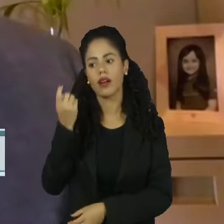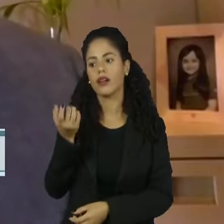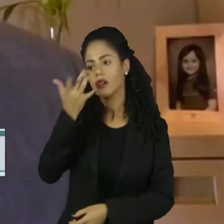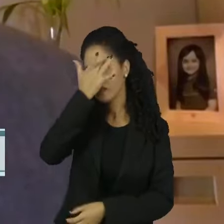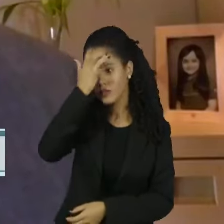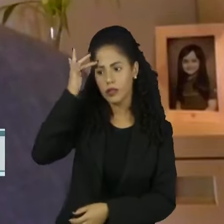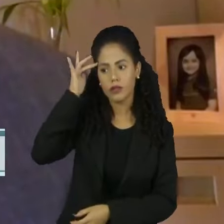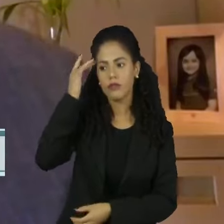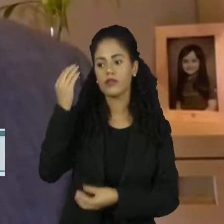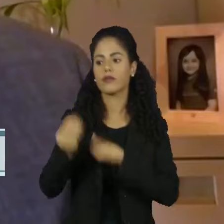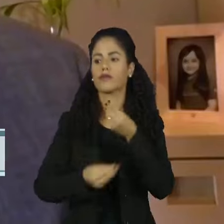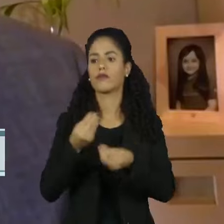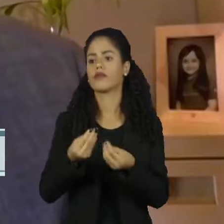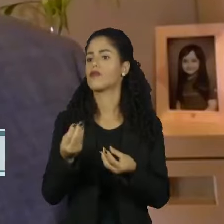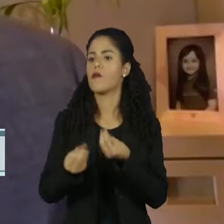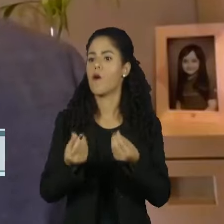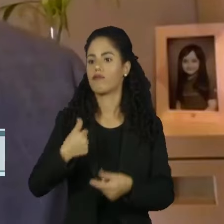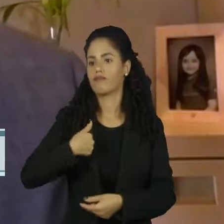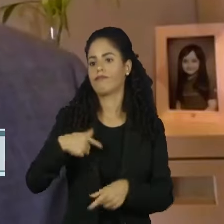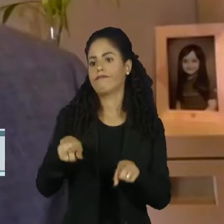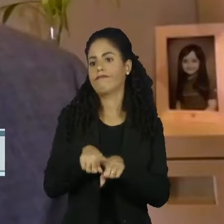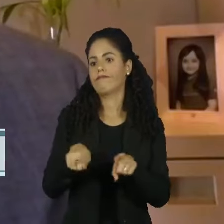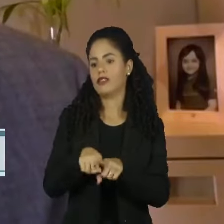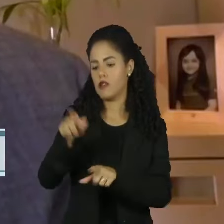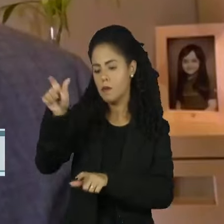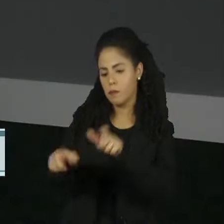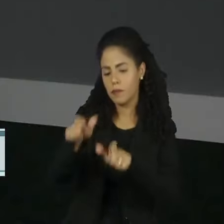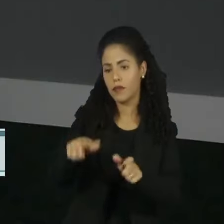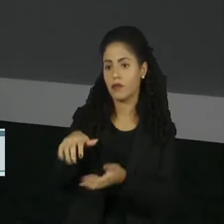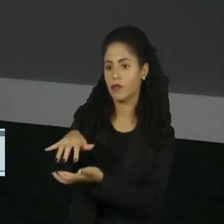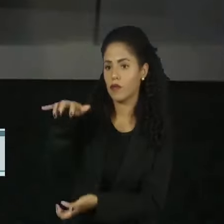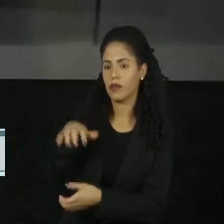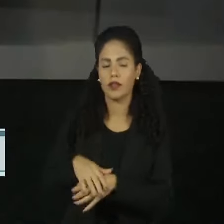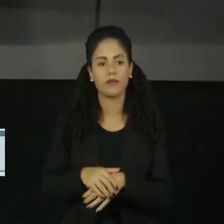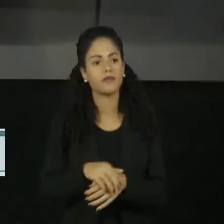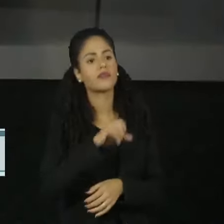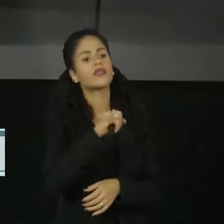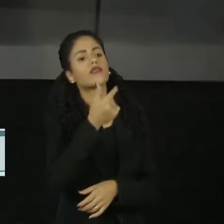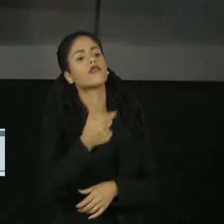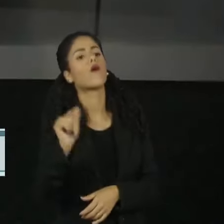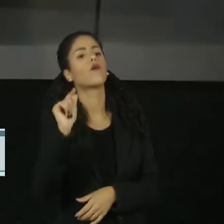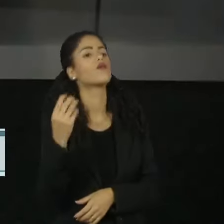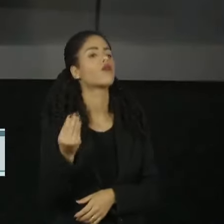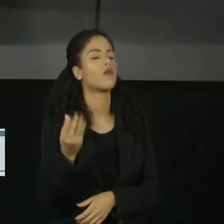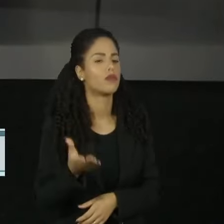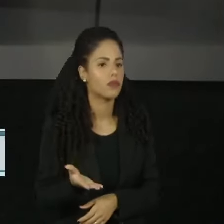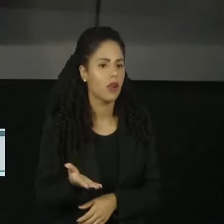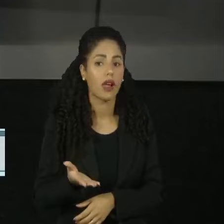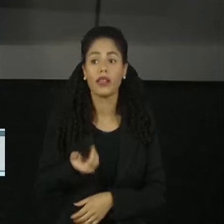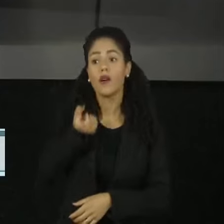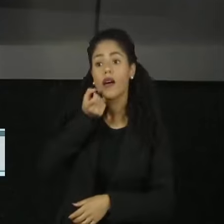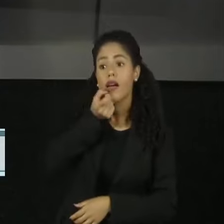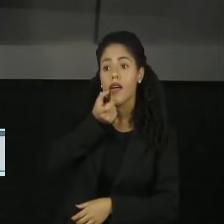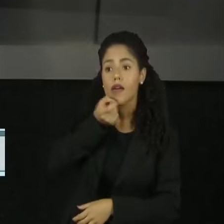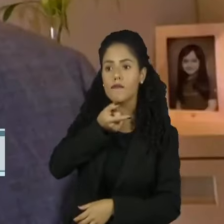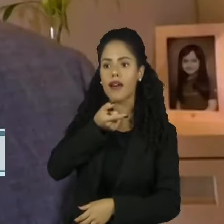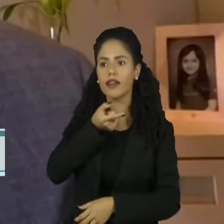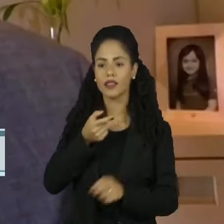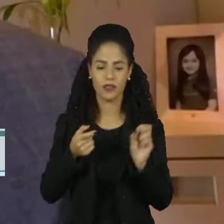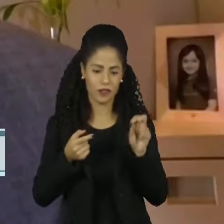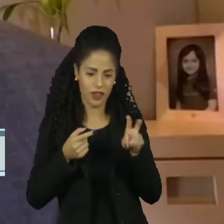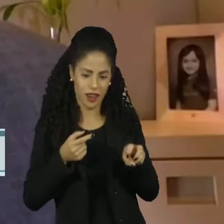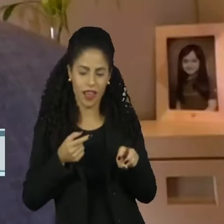menos de 18 anos e em sujeitos idosos. Fora isso, A diferença entre o remédio e o veneno é a dose.